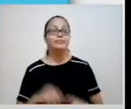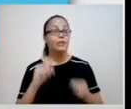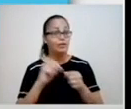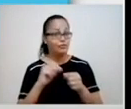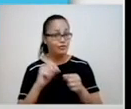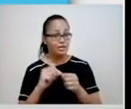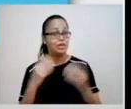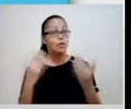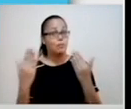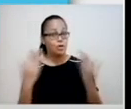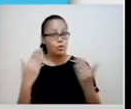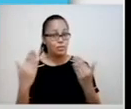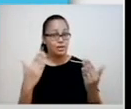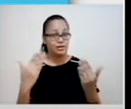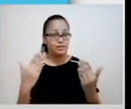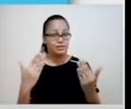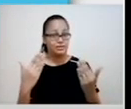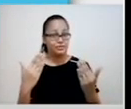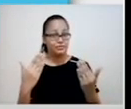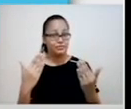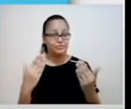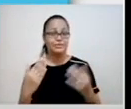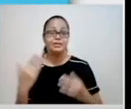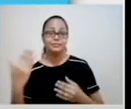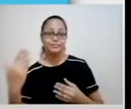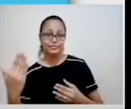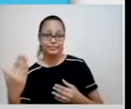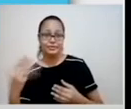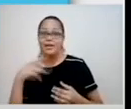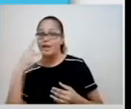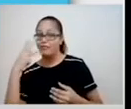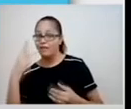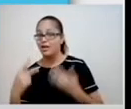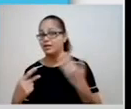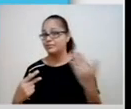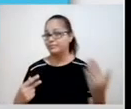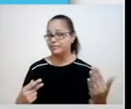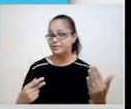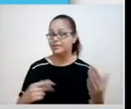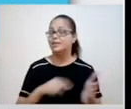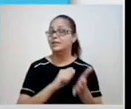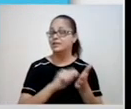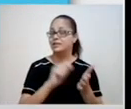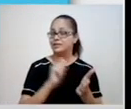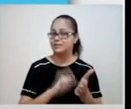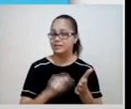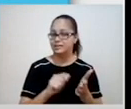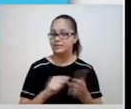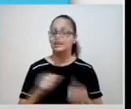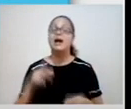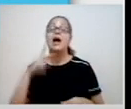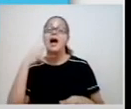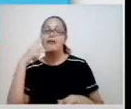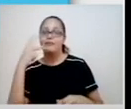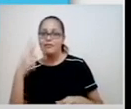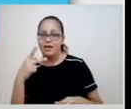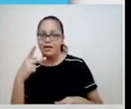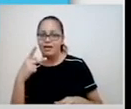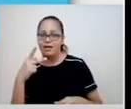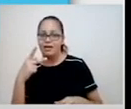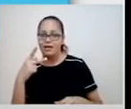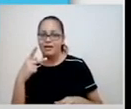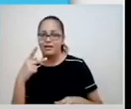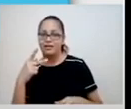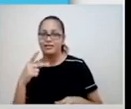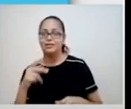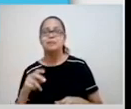uma comparação entre a fala e a escrita? Olha aí, a língua falada, ela é mais espontânea, certo? Por quê?